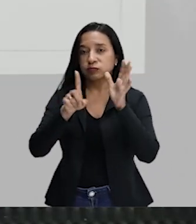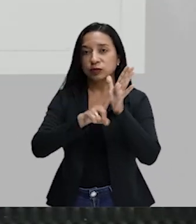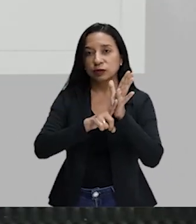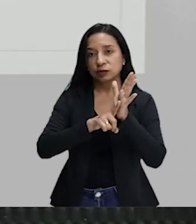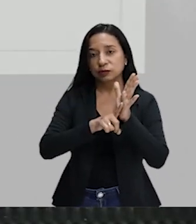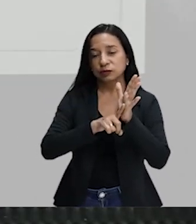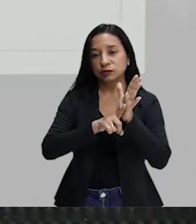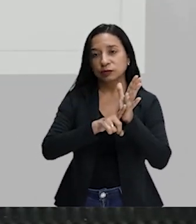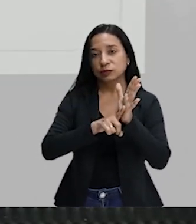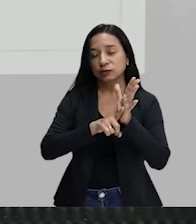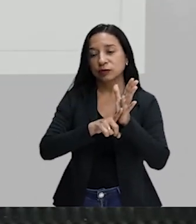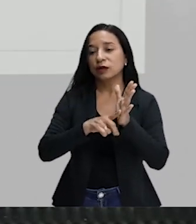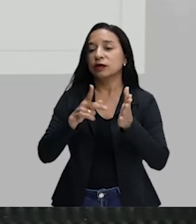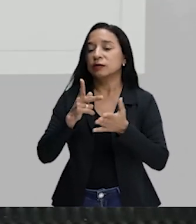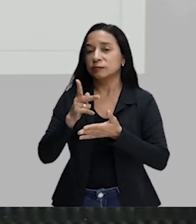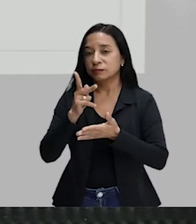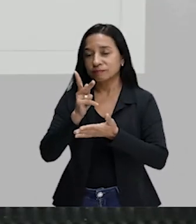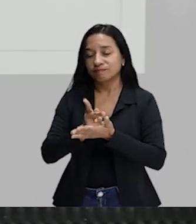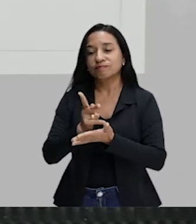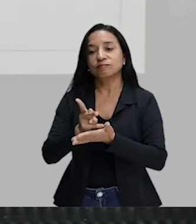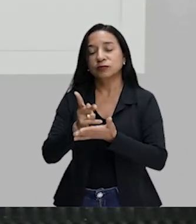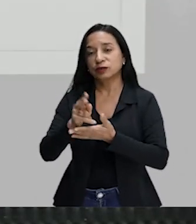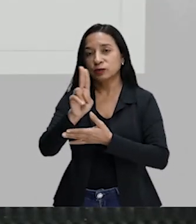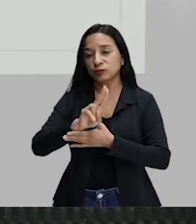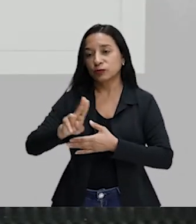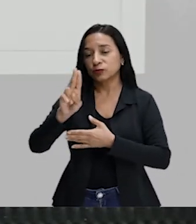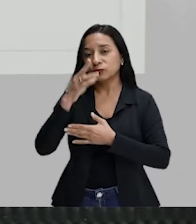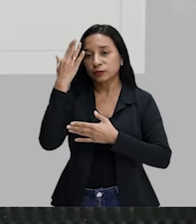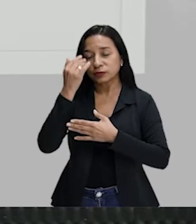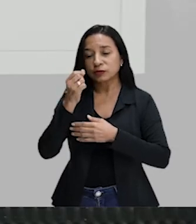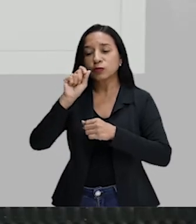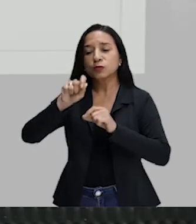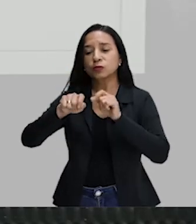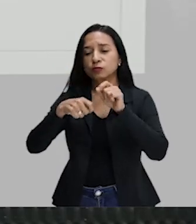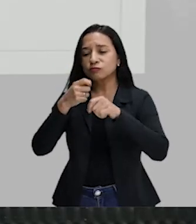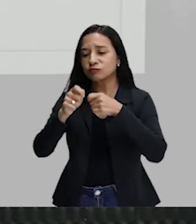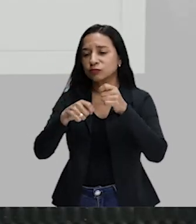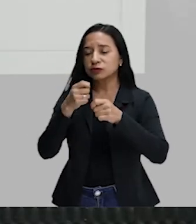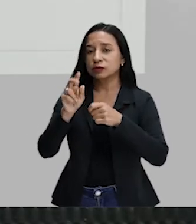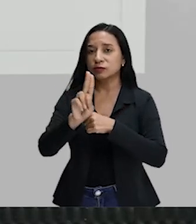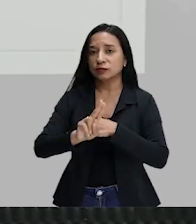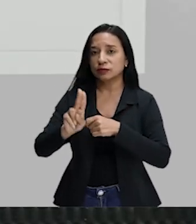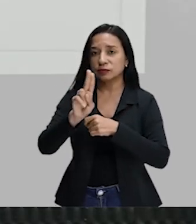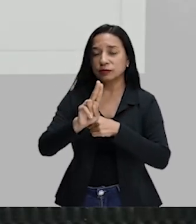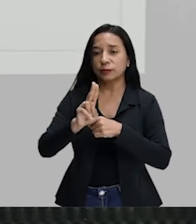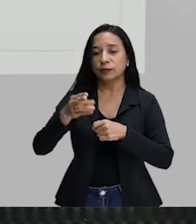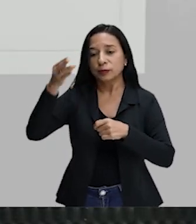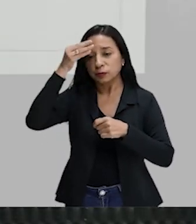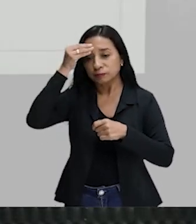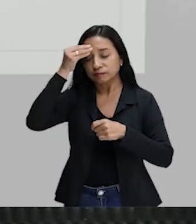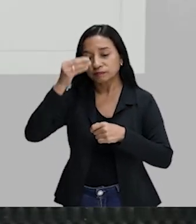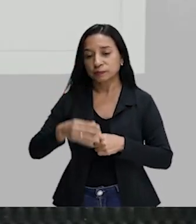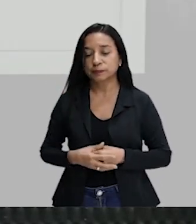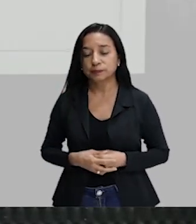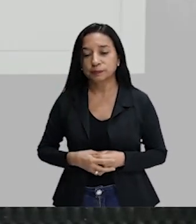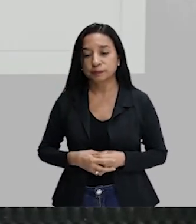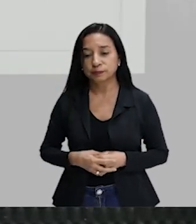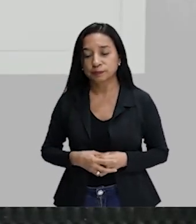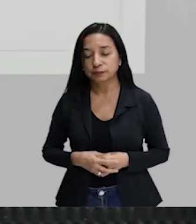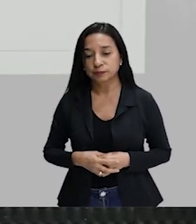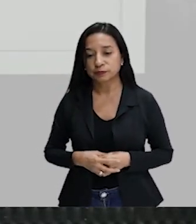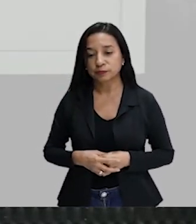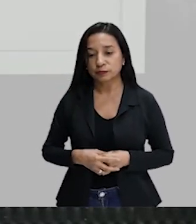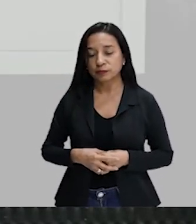sempre utilizo para saber qual o sinal que eu vou colocar no meio. Tá? Maneira de você memorizar. Belezinha?